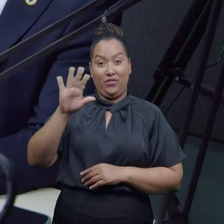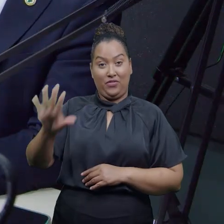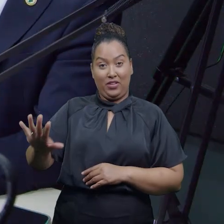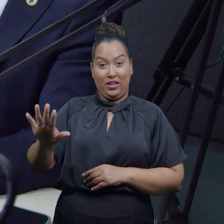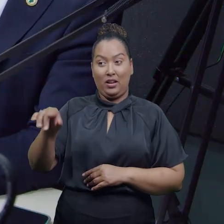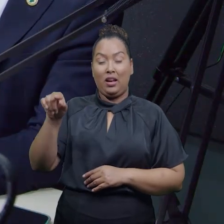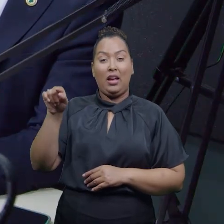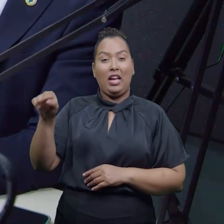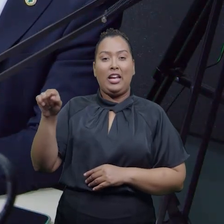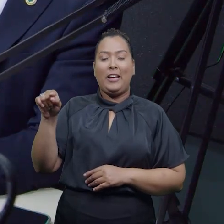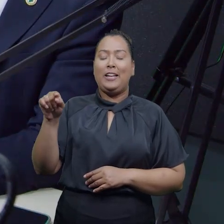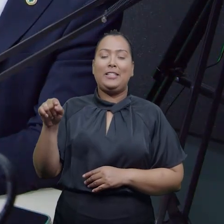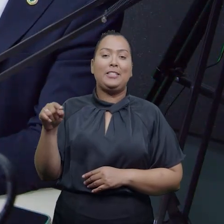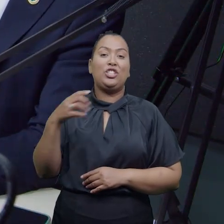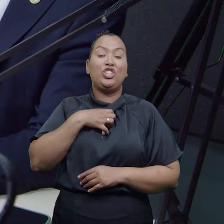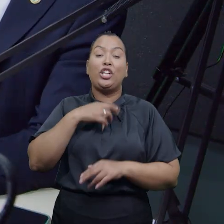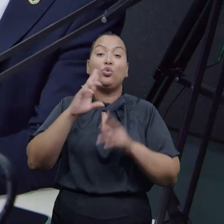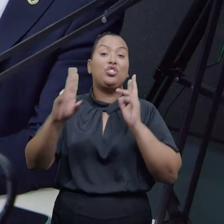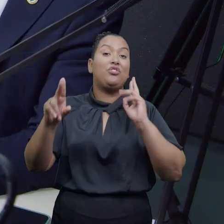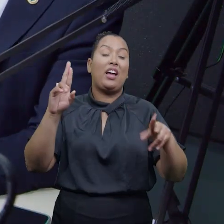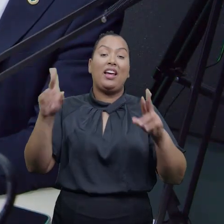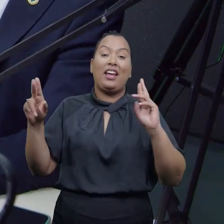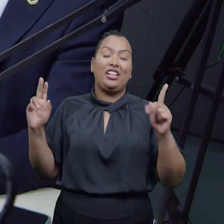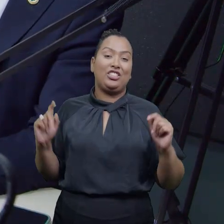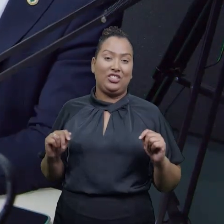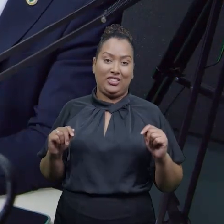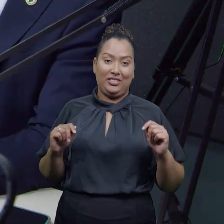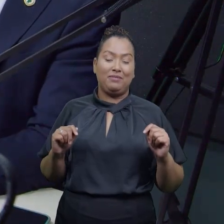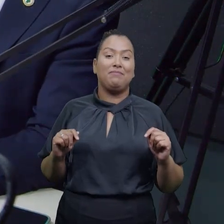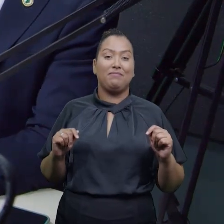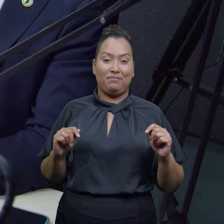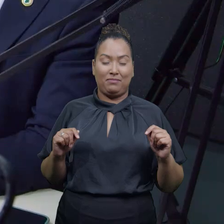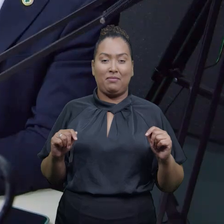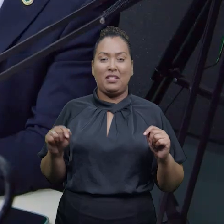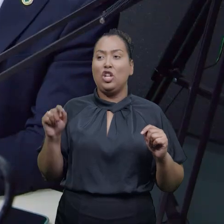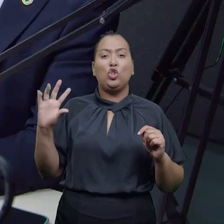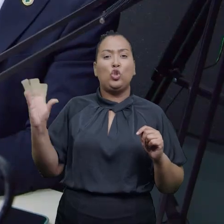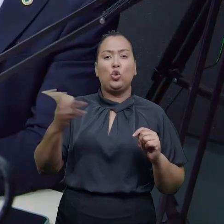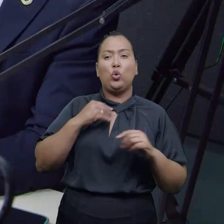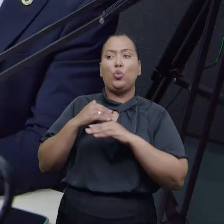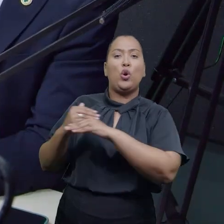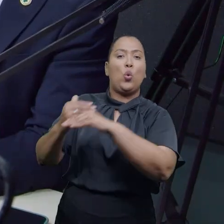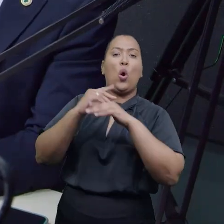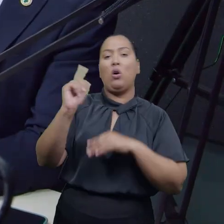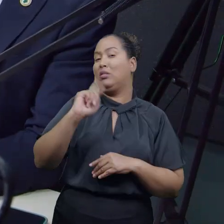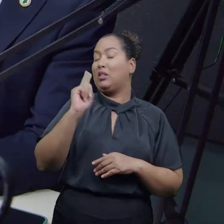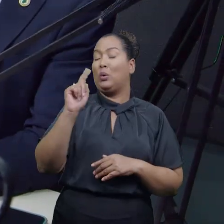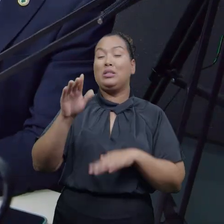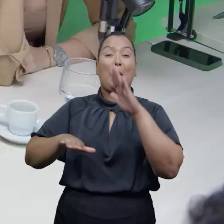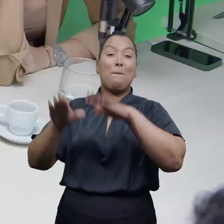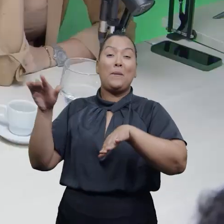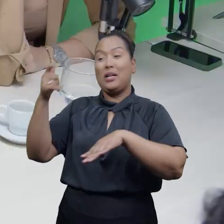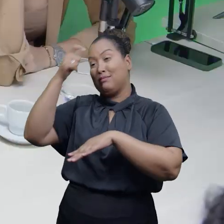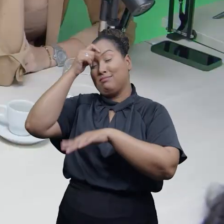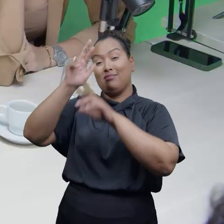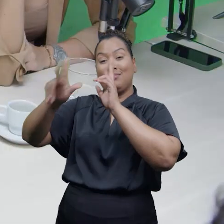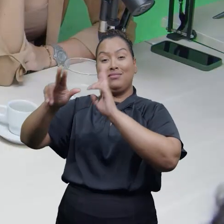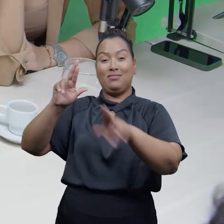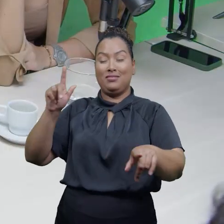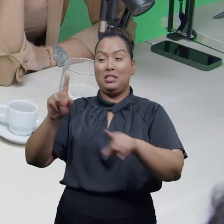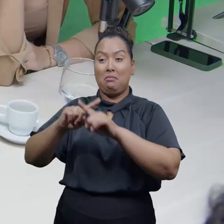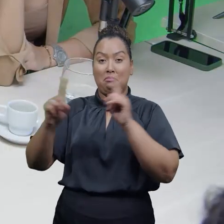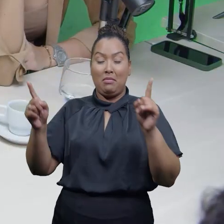é, por natureza, extremamente heterogênea e as necessidades são igualmente distintas de indivíduo para indivíduo.